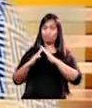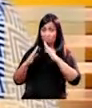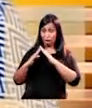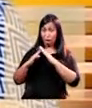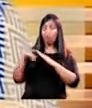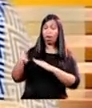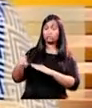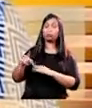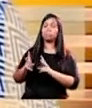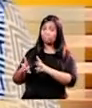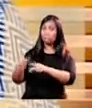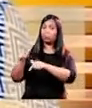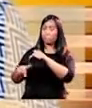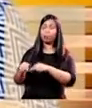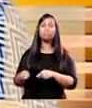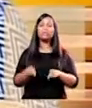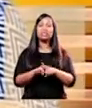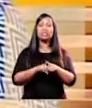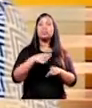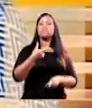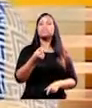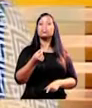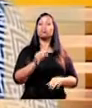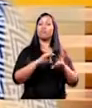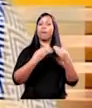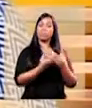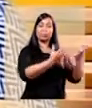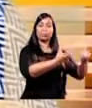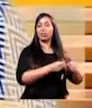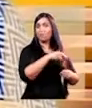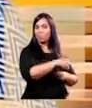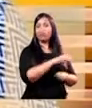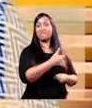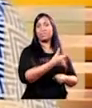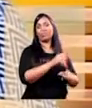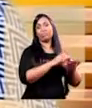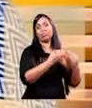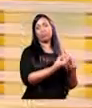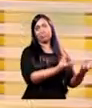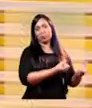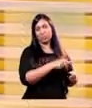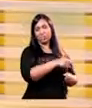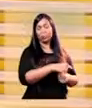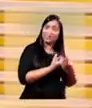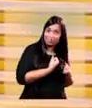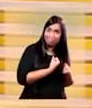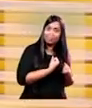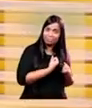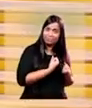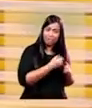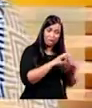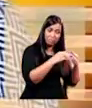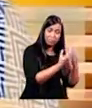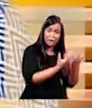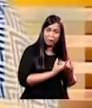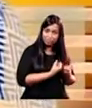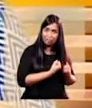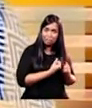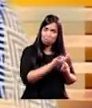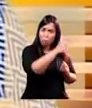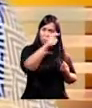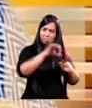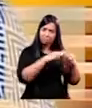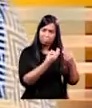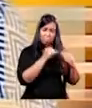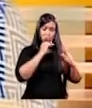né, em funcionamento, e nós temos 20 famílias acolhedoras. Bacana. 20 famílias acolhedoras. As famílias acolhedoras acolhem em